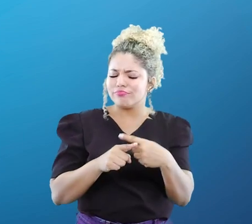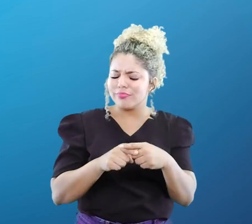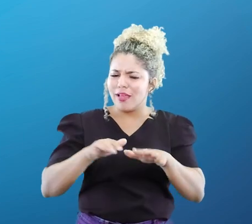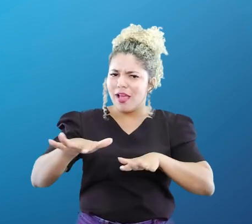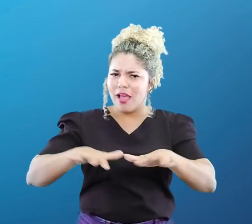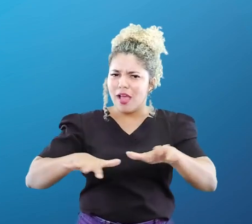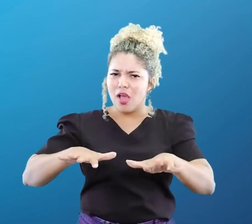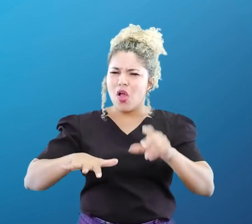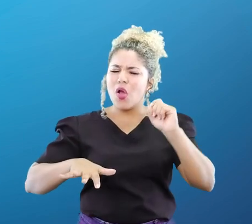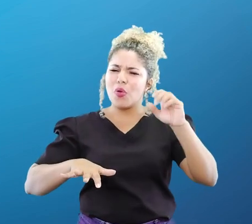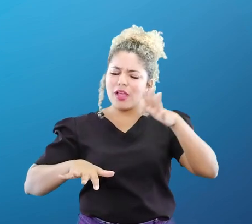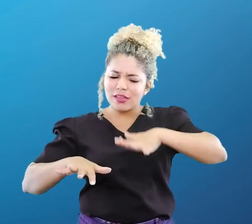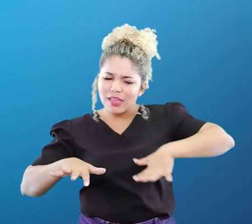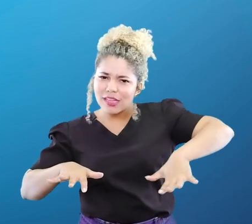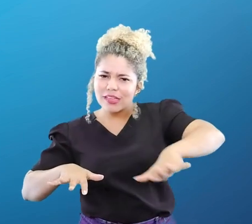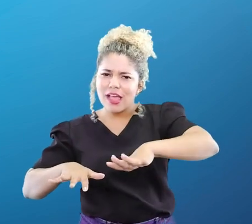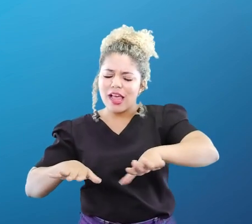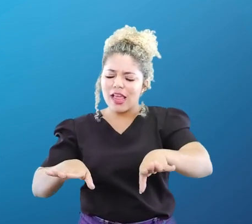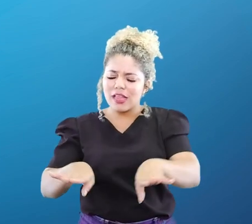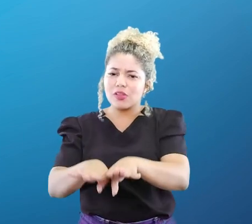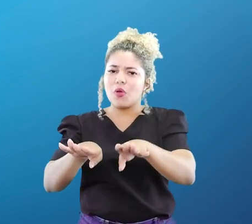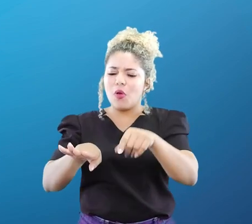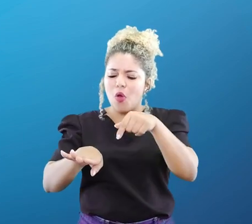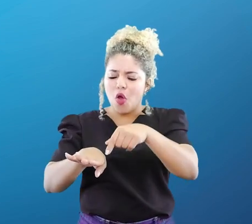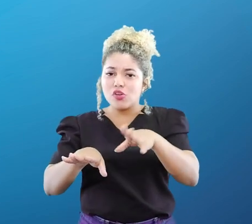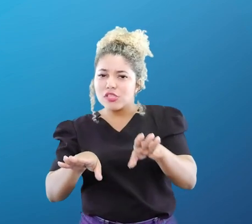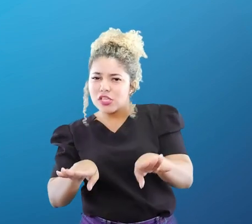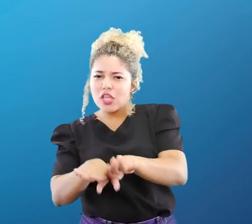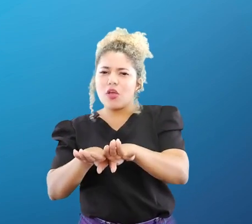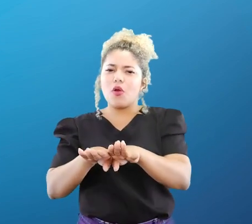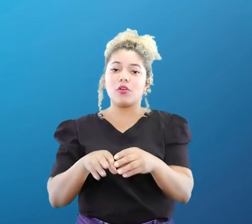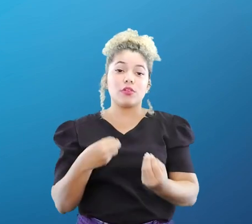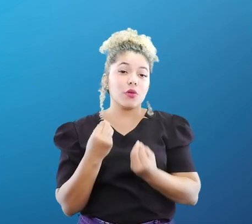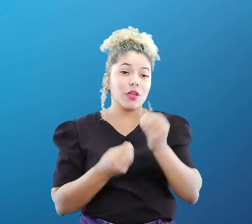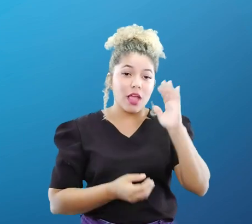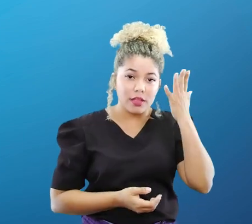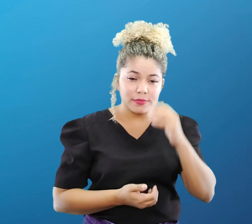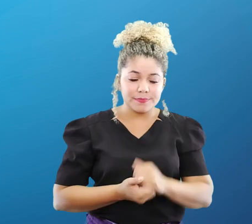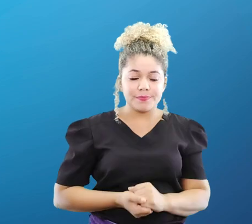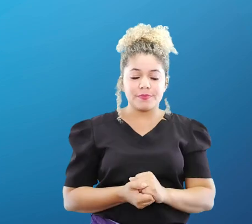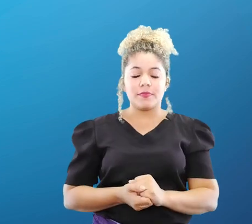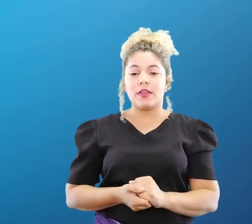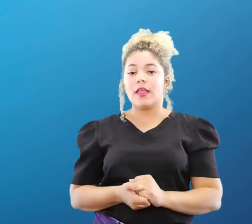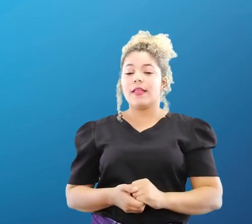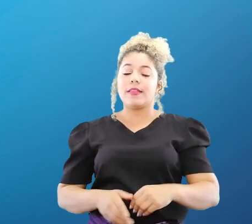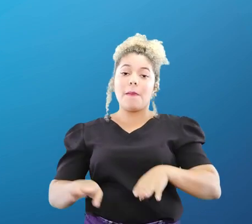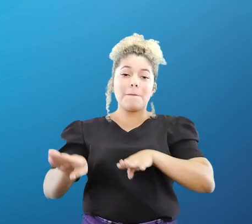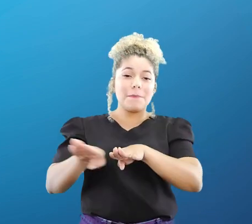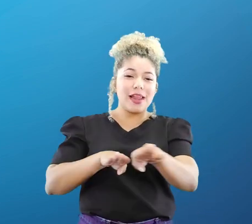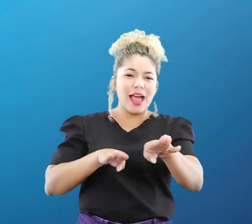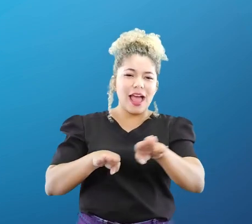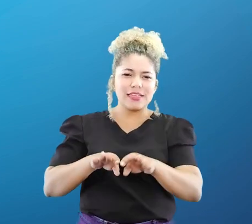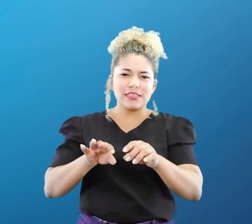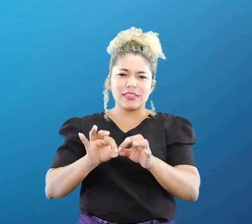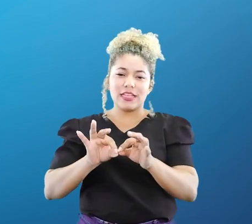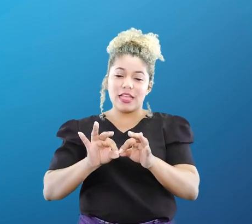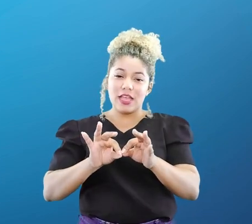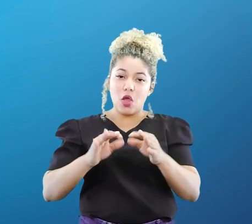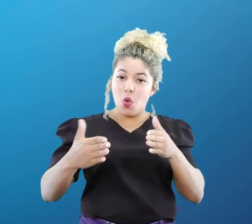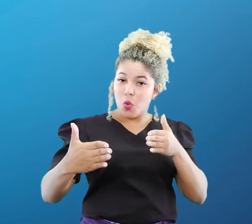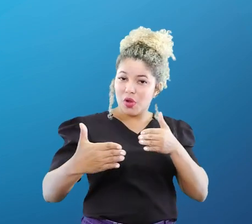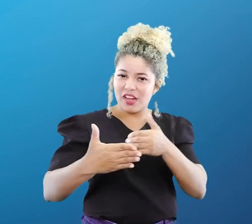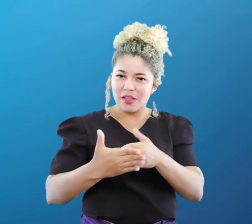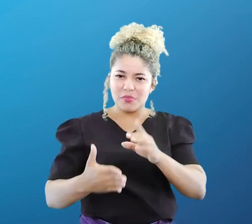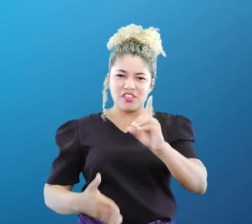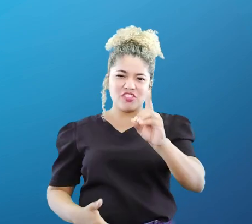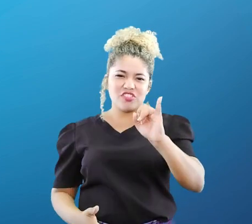O que acontece ali na região de contato? Nas chamadas placas com limite divergente, nós temos